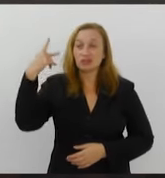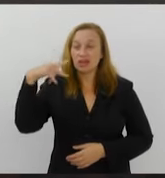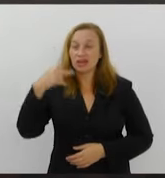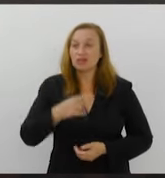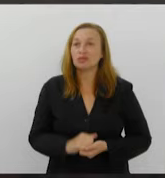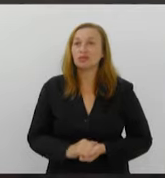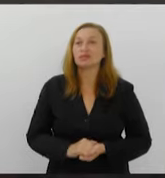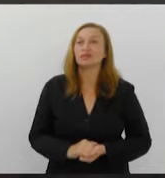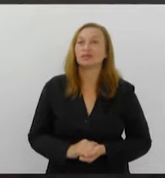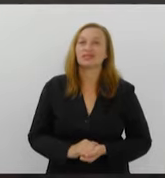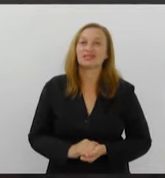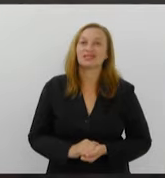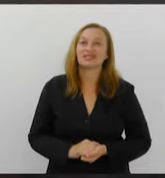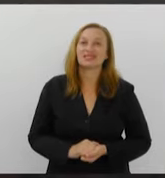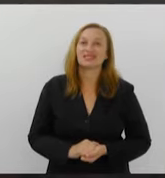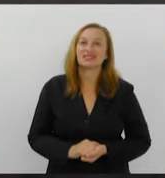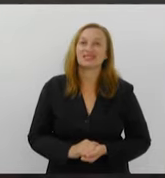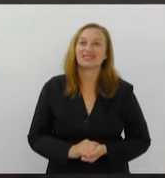do Glauber.